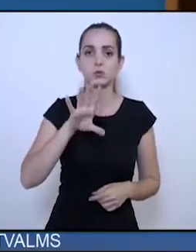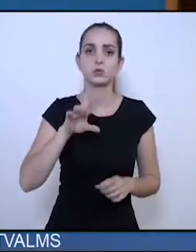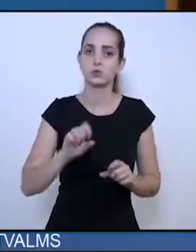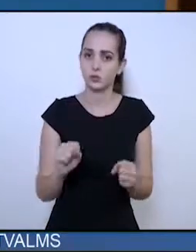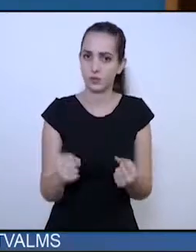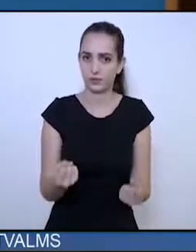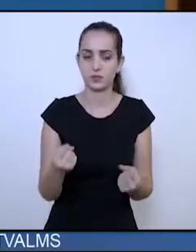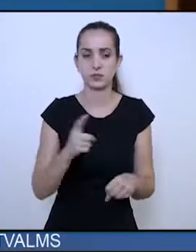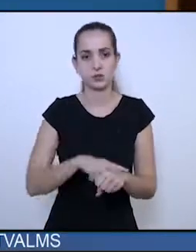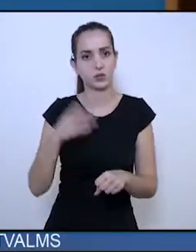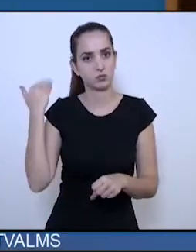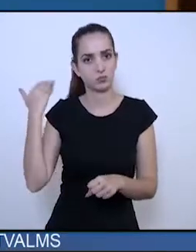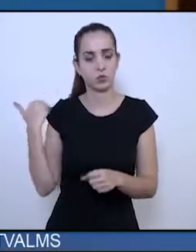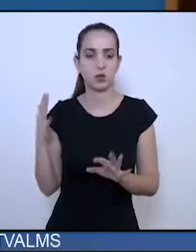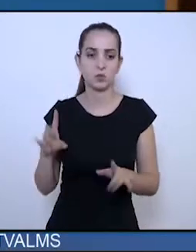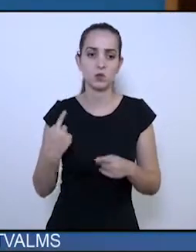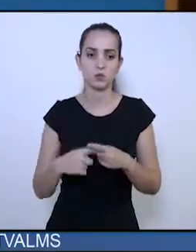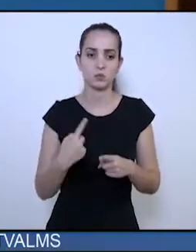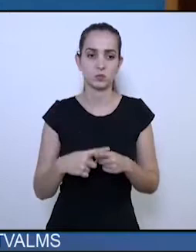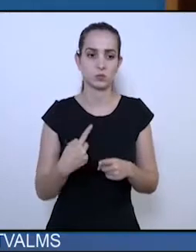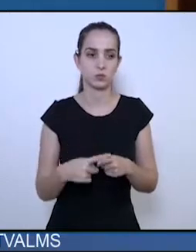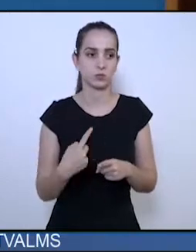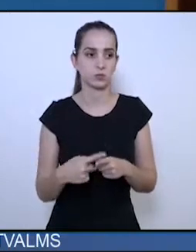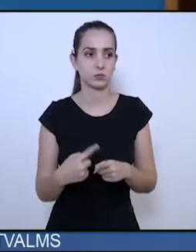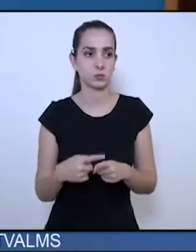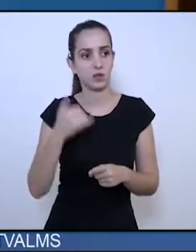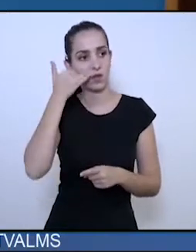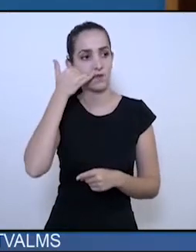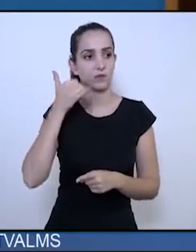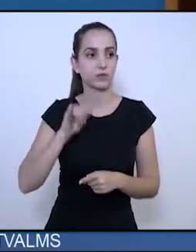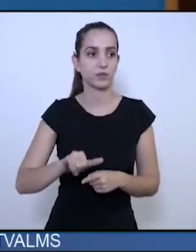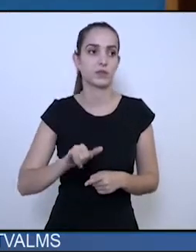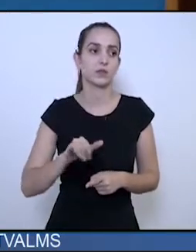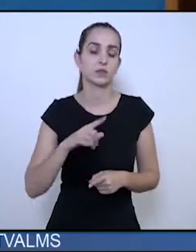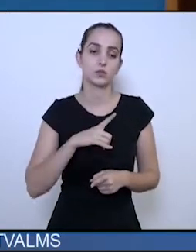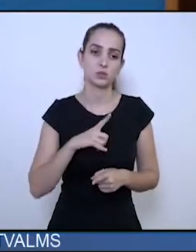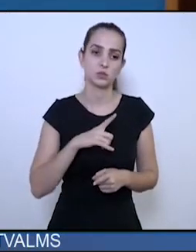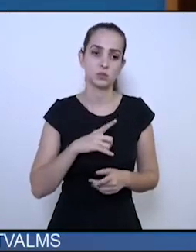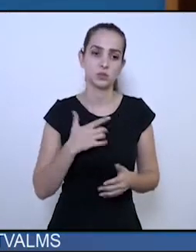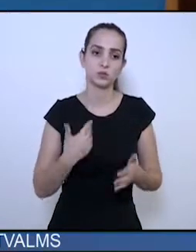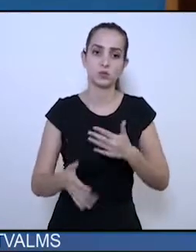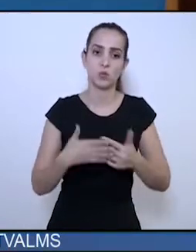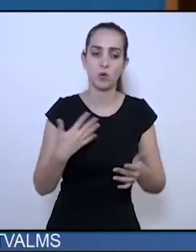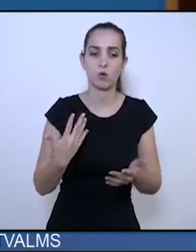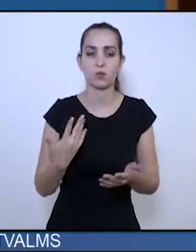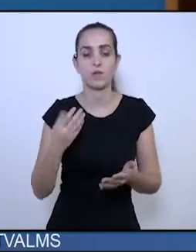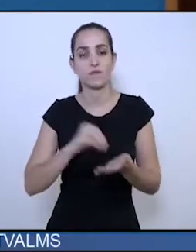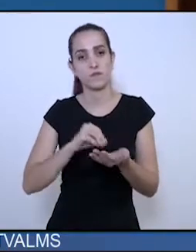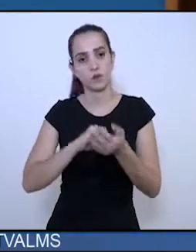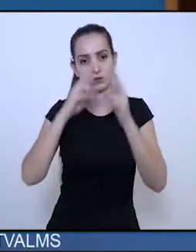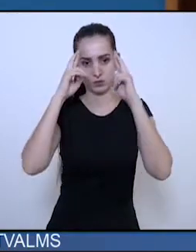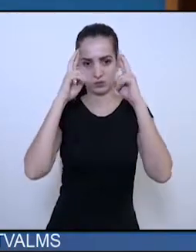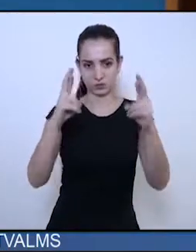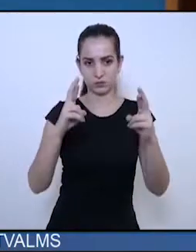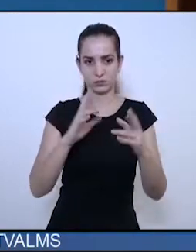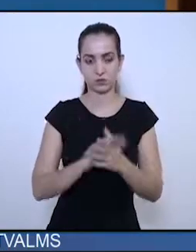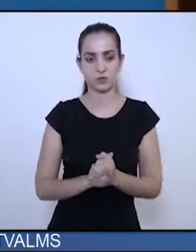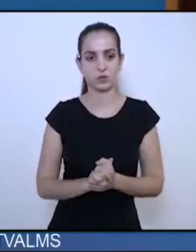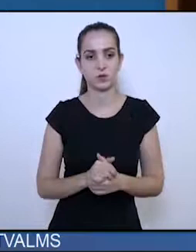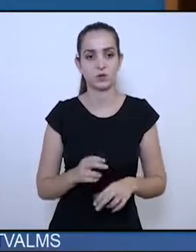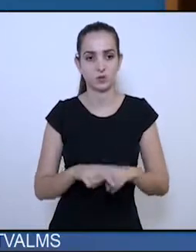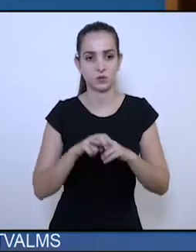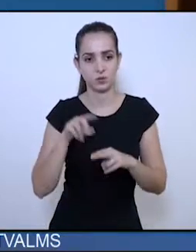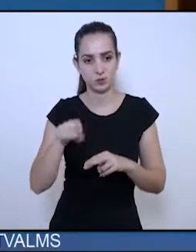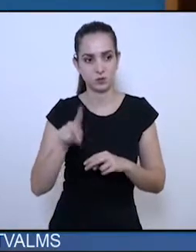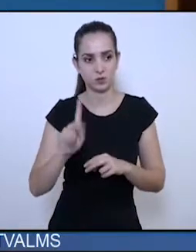corretamente naquele período, para poder evitar que tivesse alguma insubordinação, alguma insurreição. Portanto, é